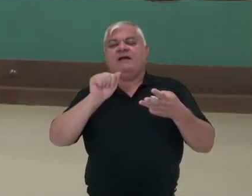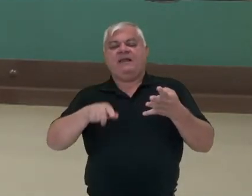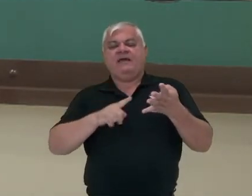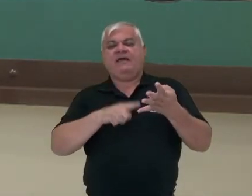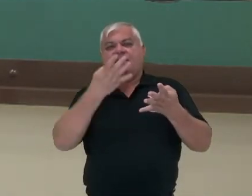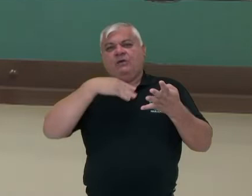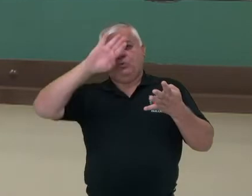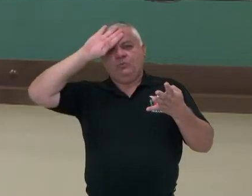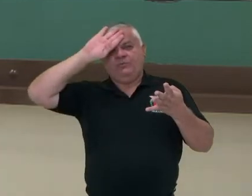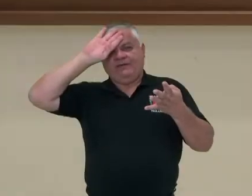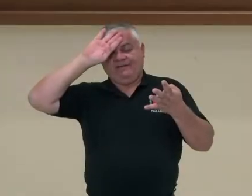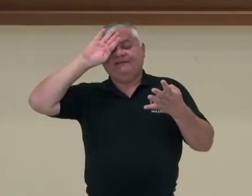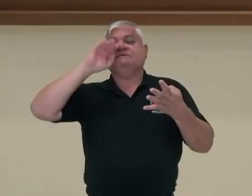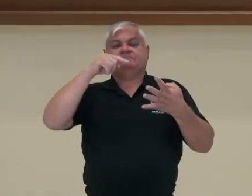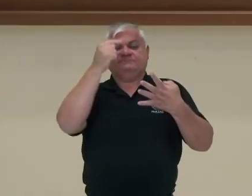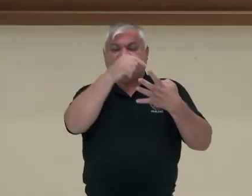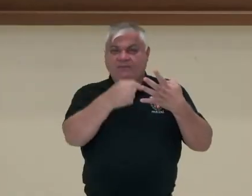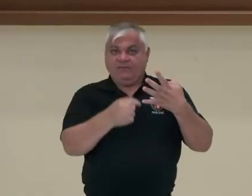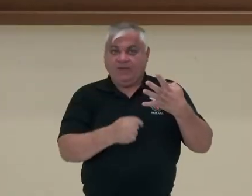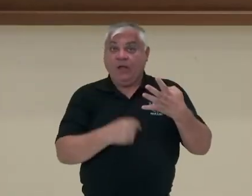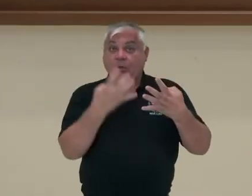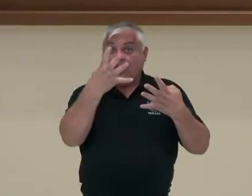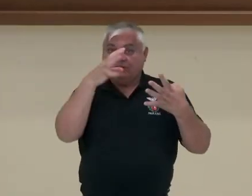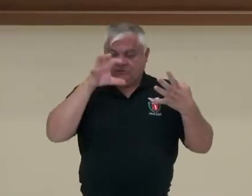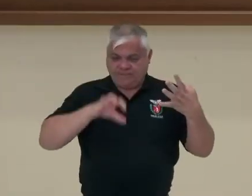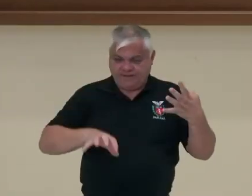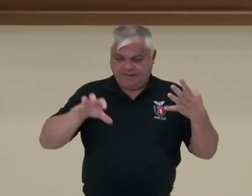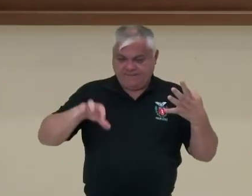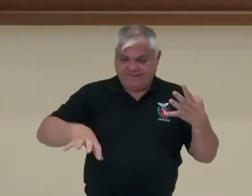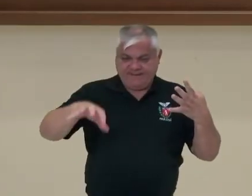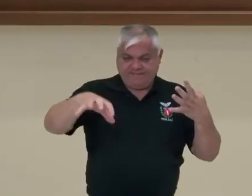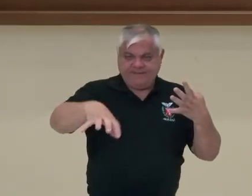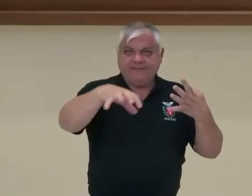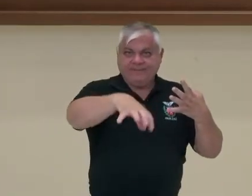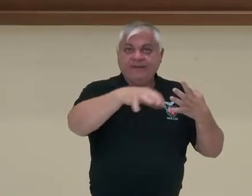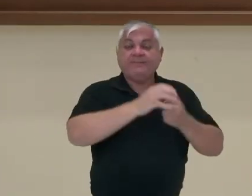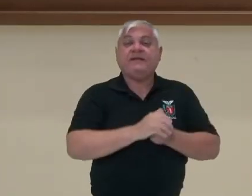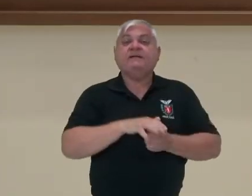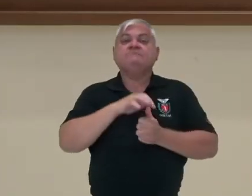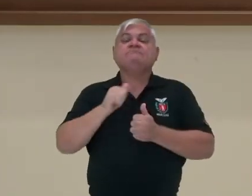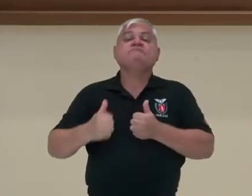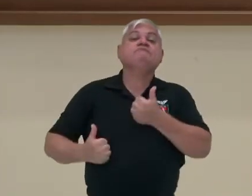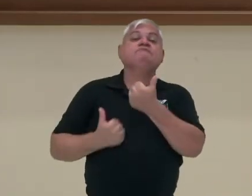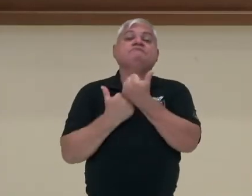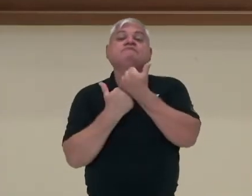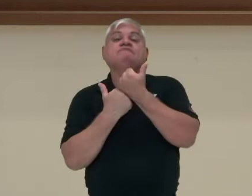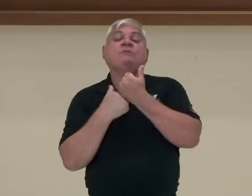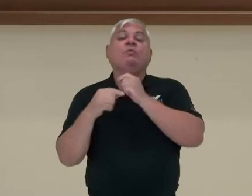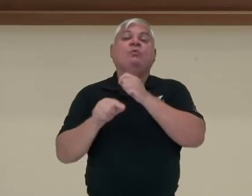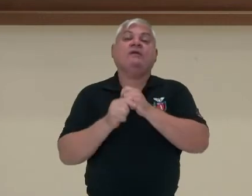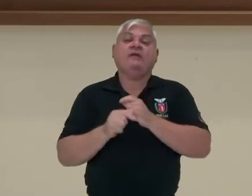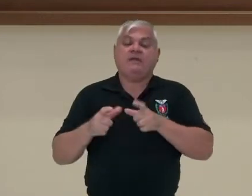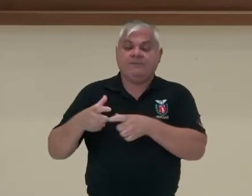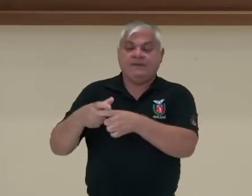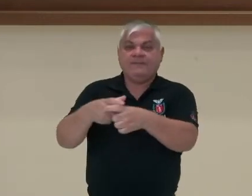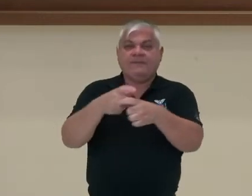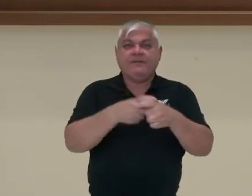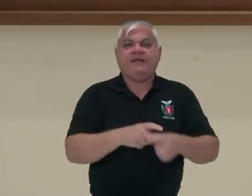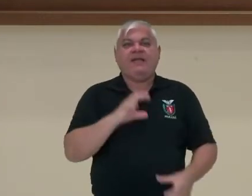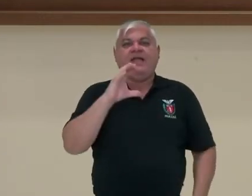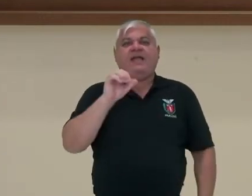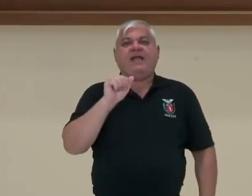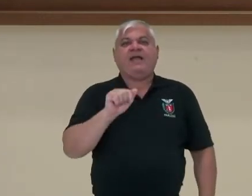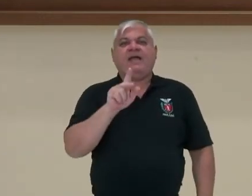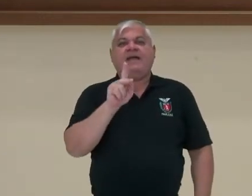Cuba, ou seja, conforme a gente tinha falado, quatro vice-reinos e os territórios menores eram chamados de capitanias gerais,